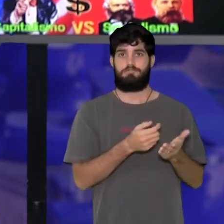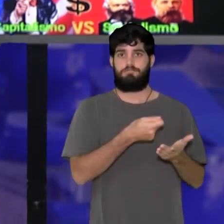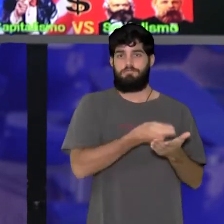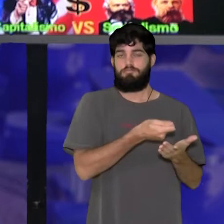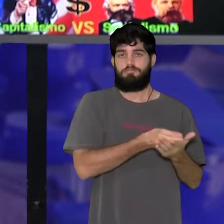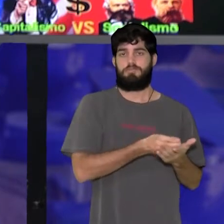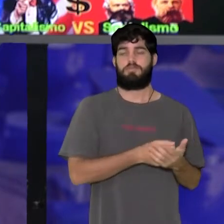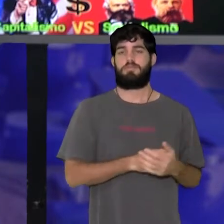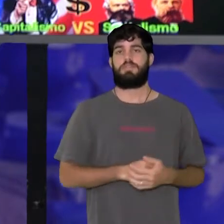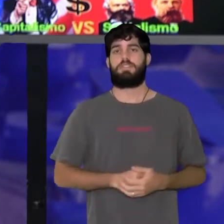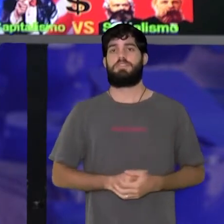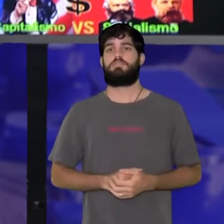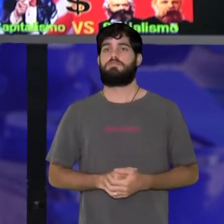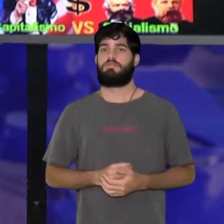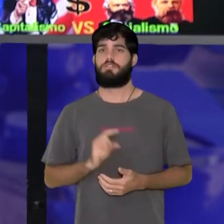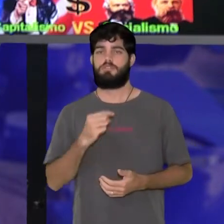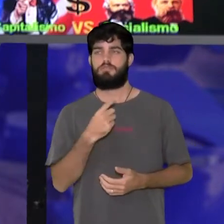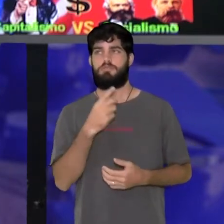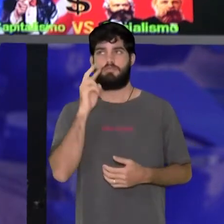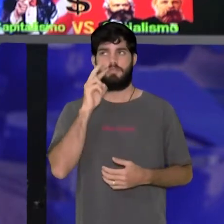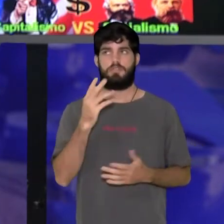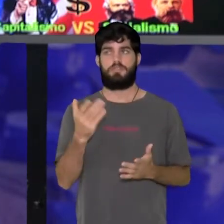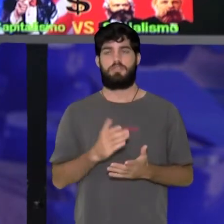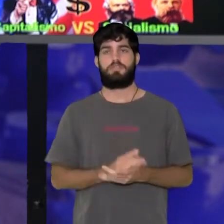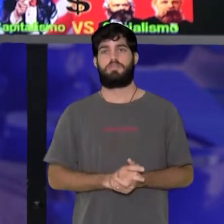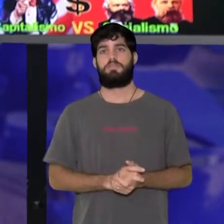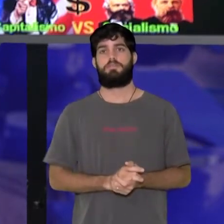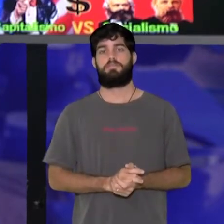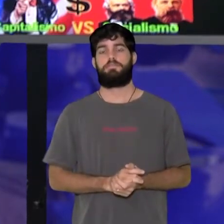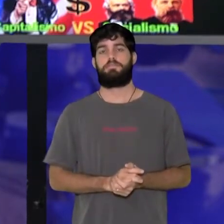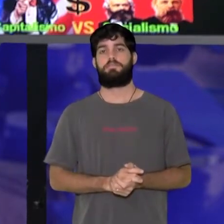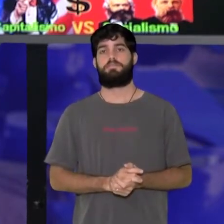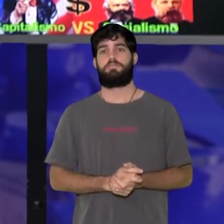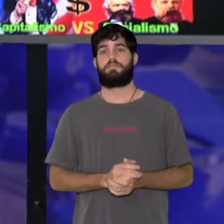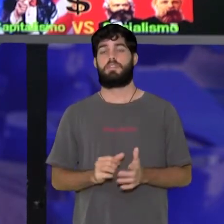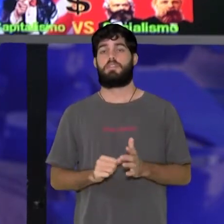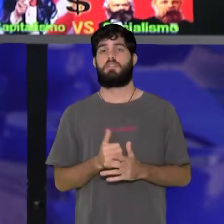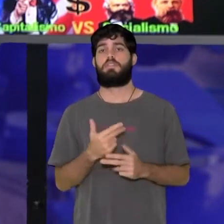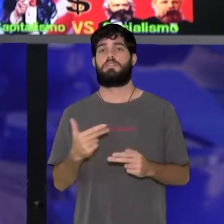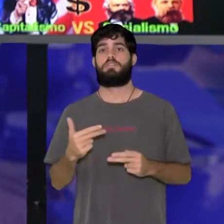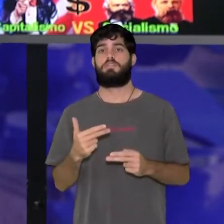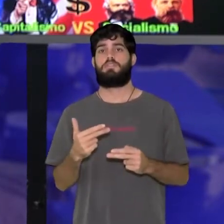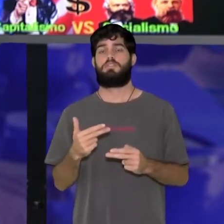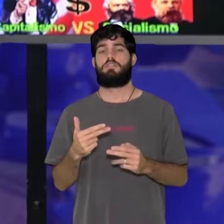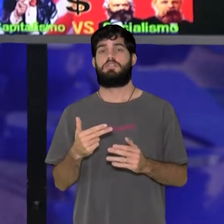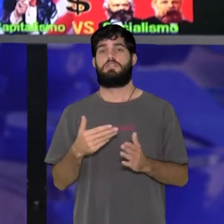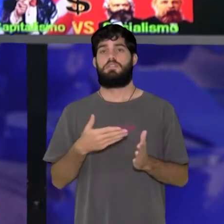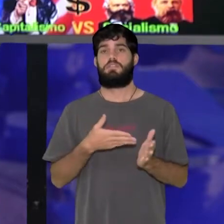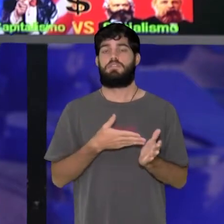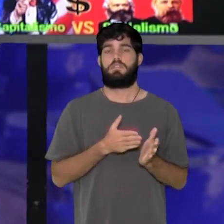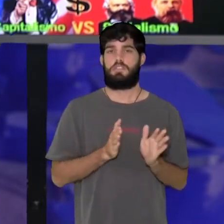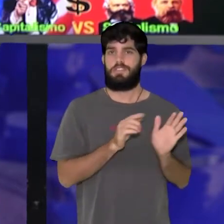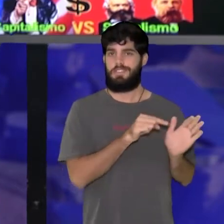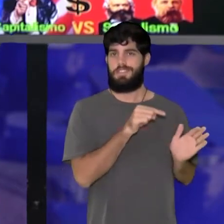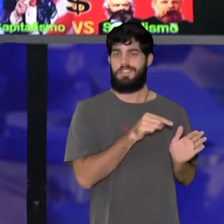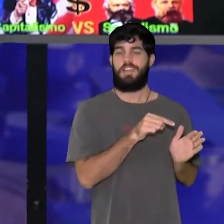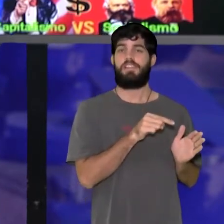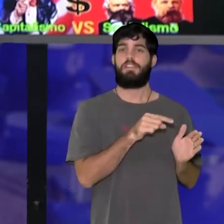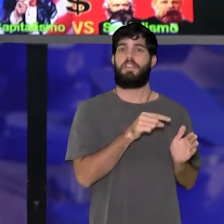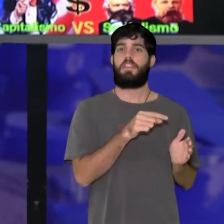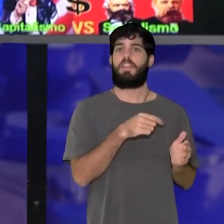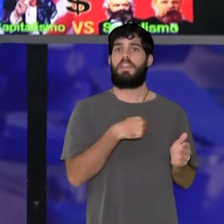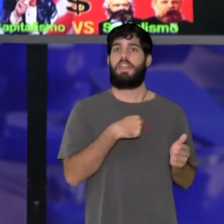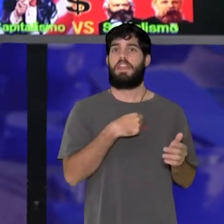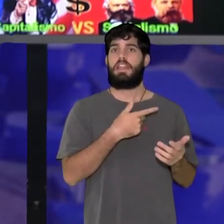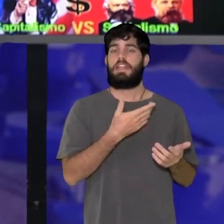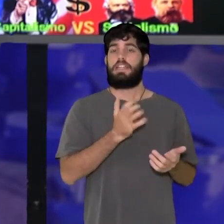capitalismo? Vamos dar uma olhadinha nelas aqui, Primeira coisa, no capitalismo, os meios de produção, ou seja, o capital,